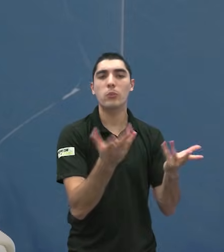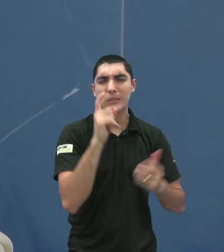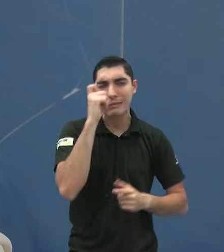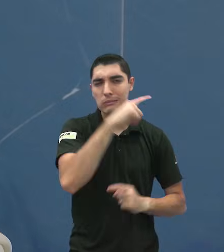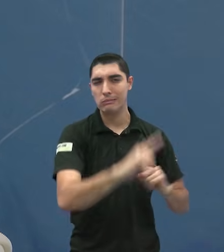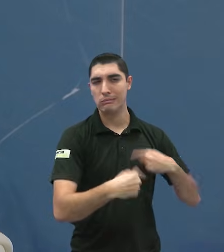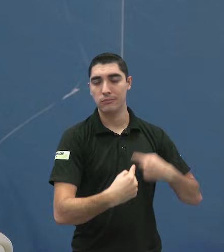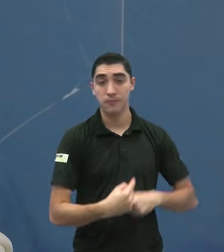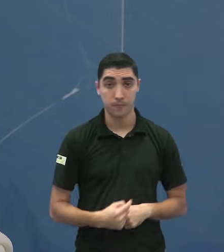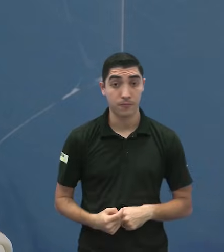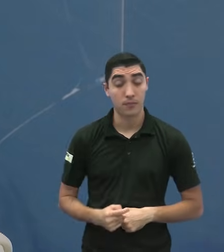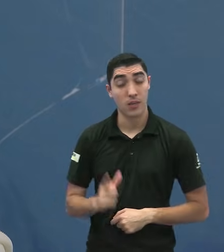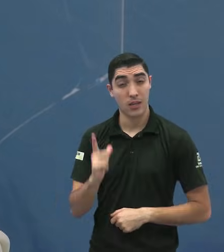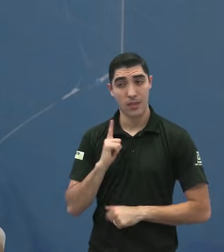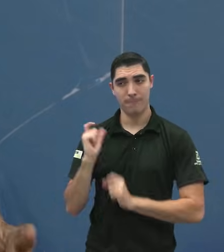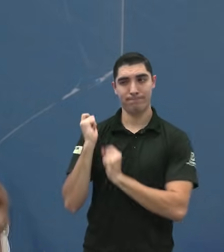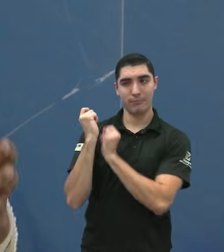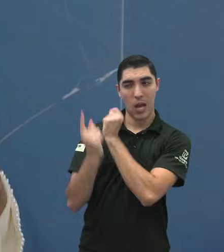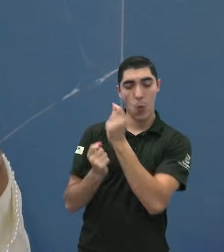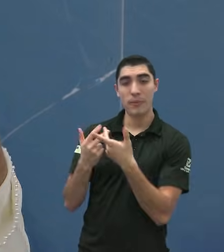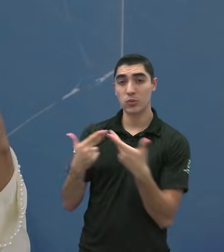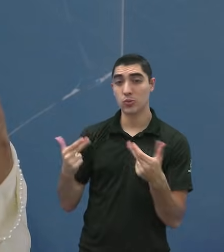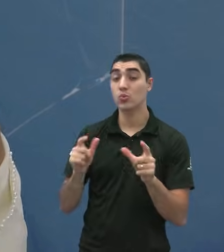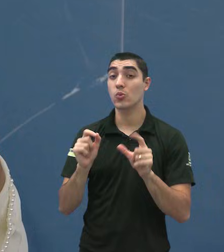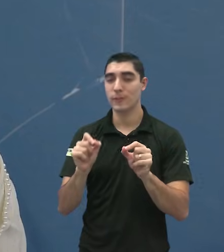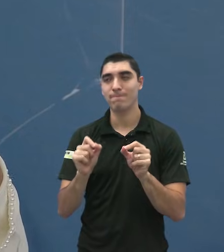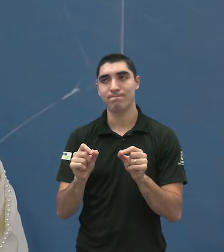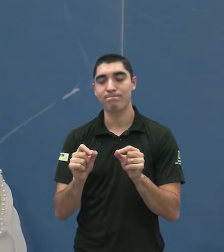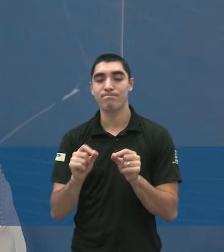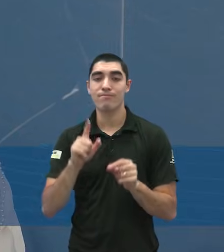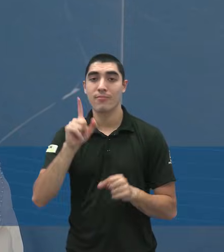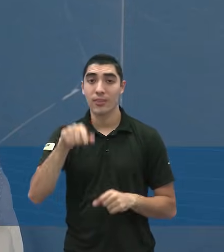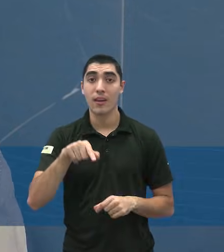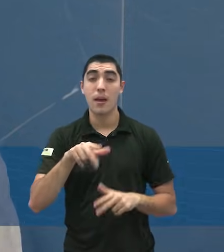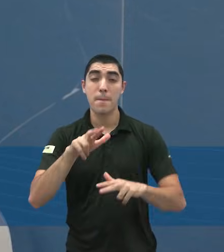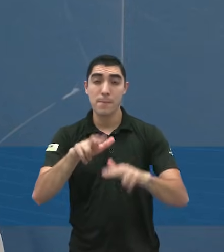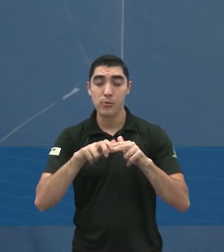Uma das questões às vezes, a disparidade realmente da